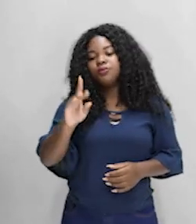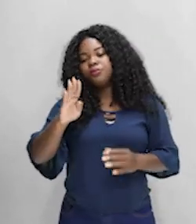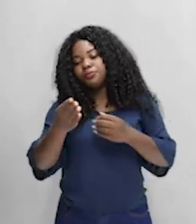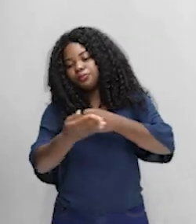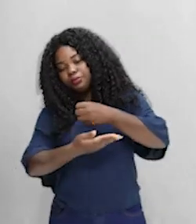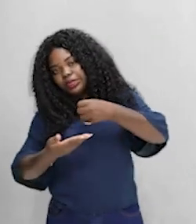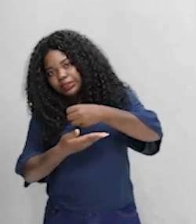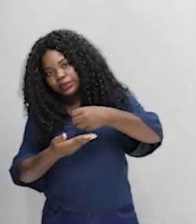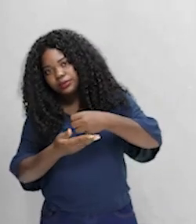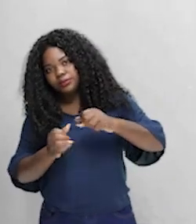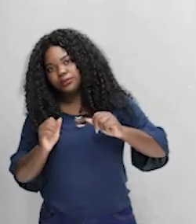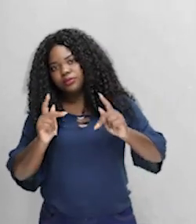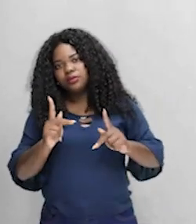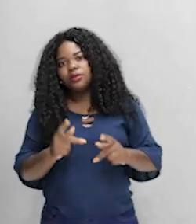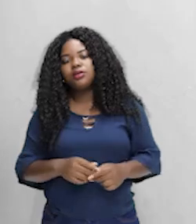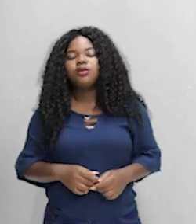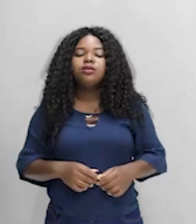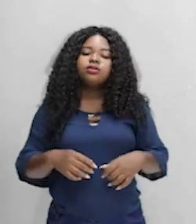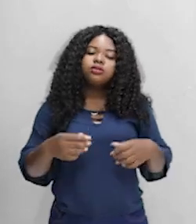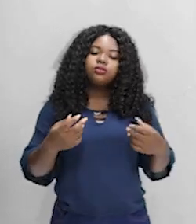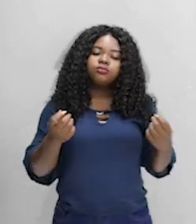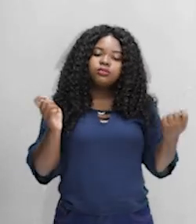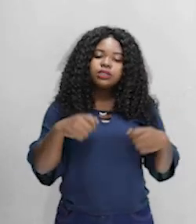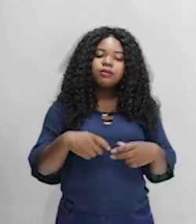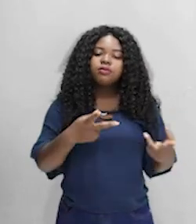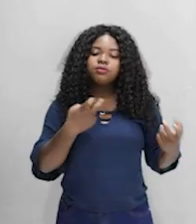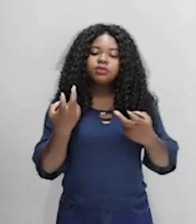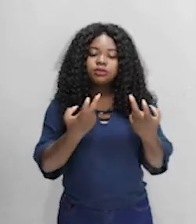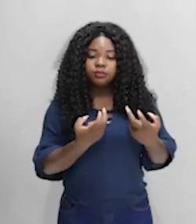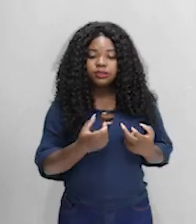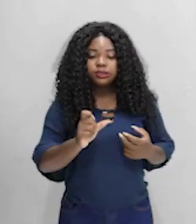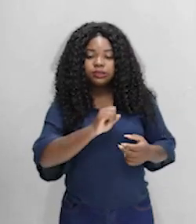básica. Beleza? Então, serve para identificar se